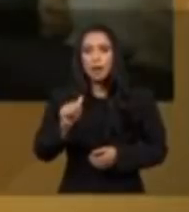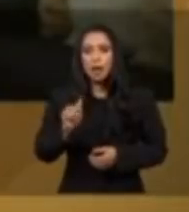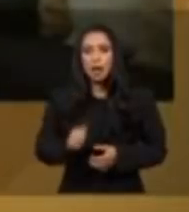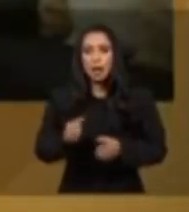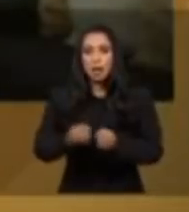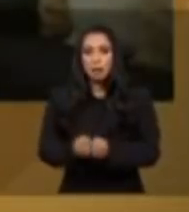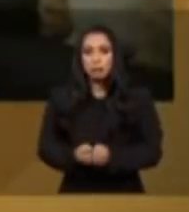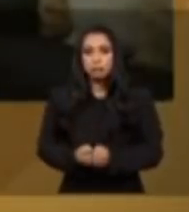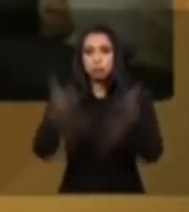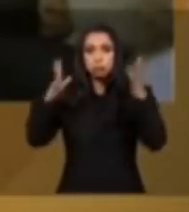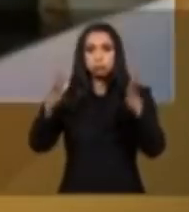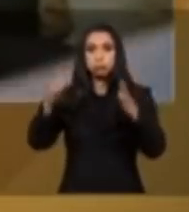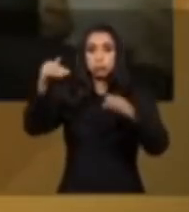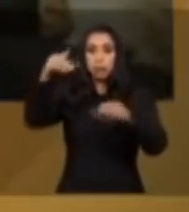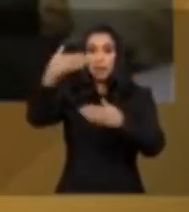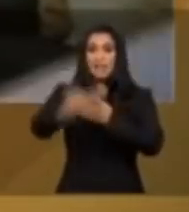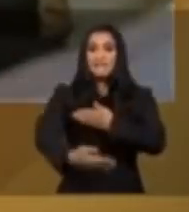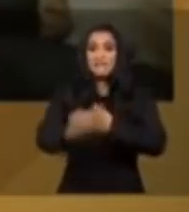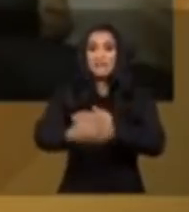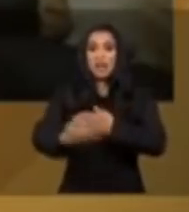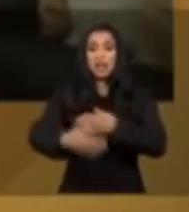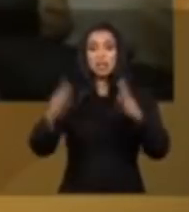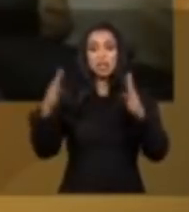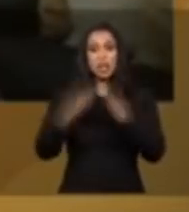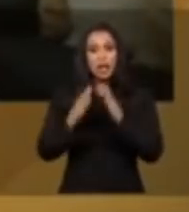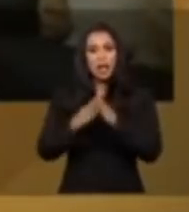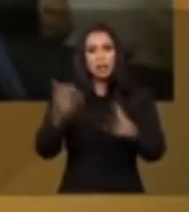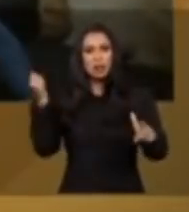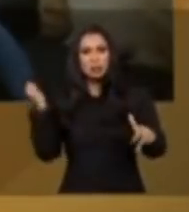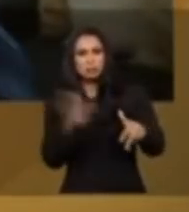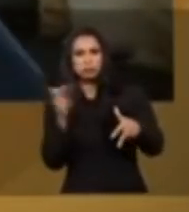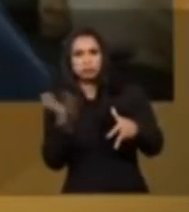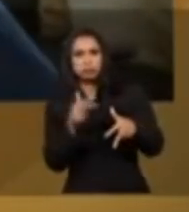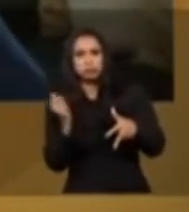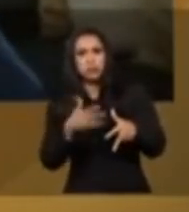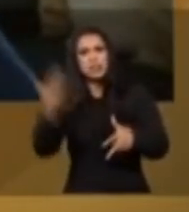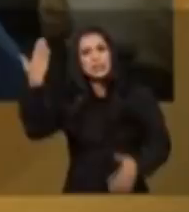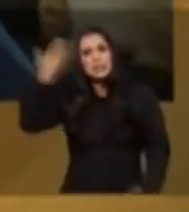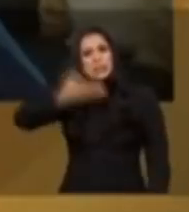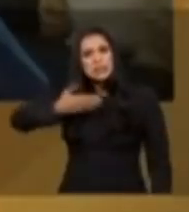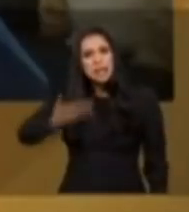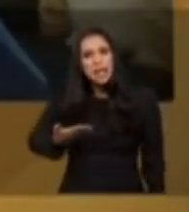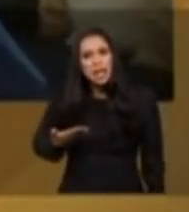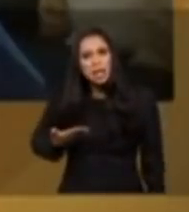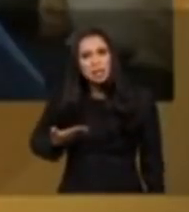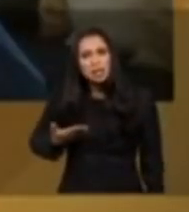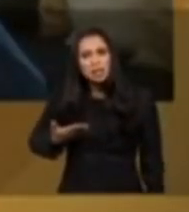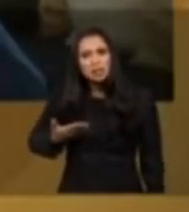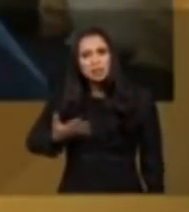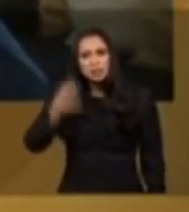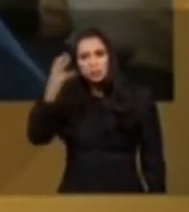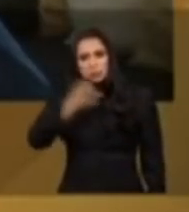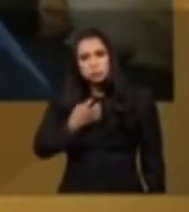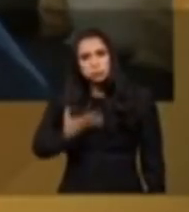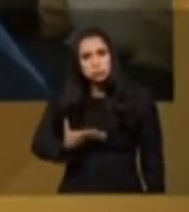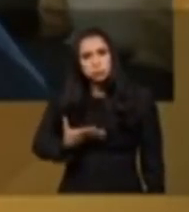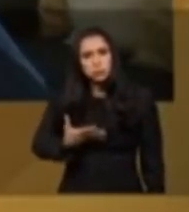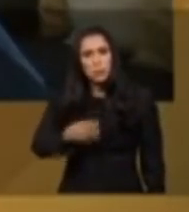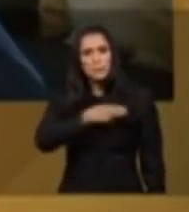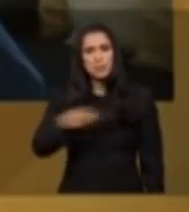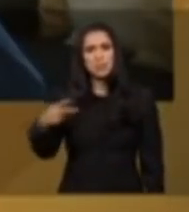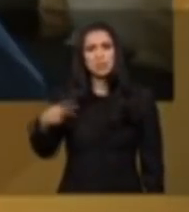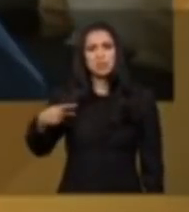frente da casa. Ameaças seríssimas encaminhadas pelo Ministério Público de São